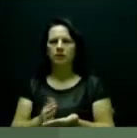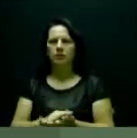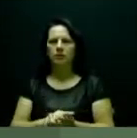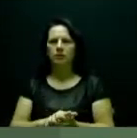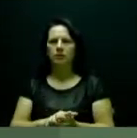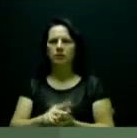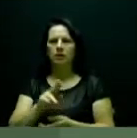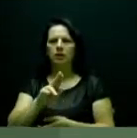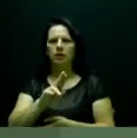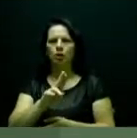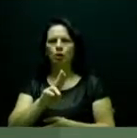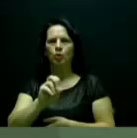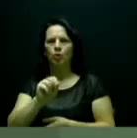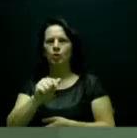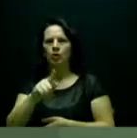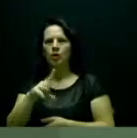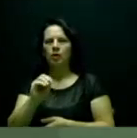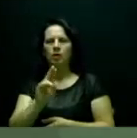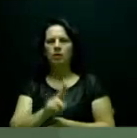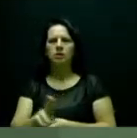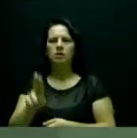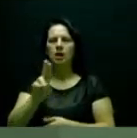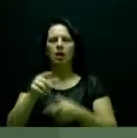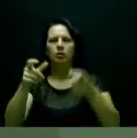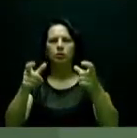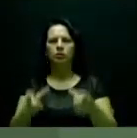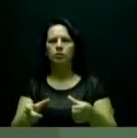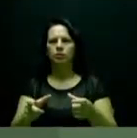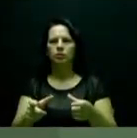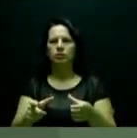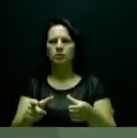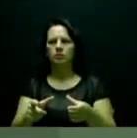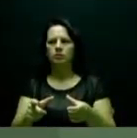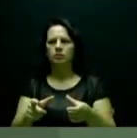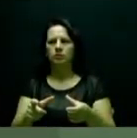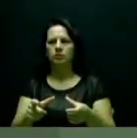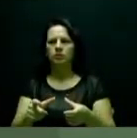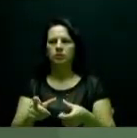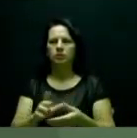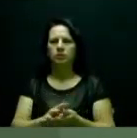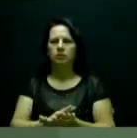será usado o espaço para benefício daquele povo.